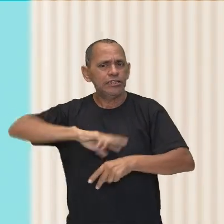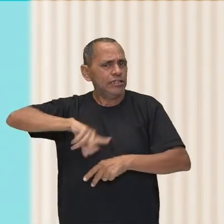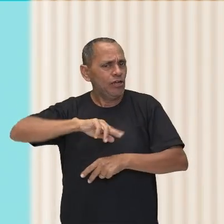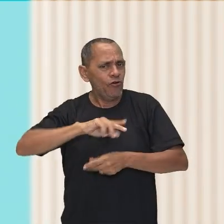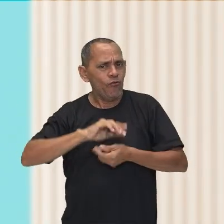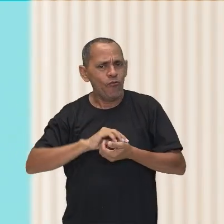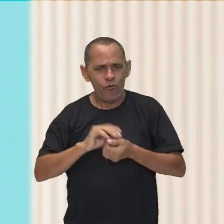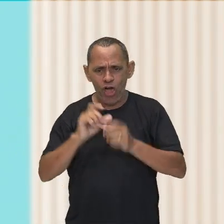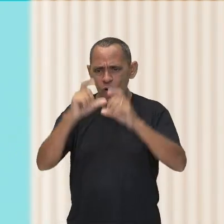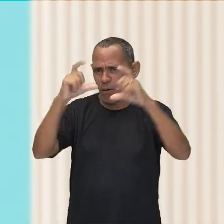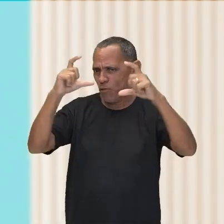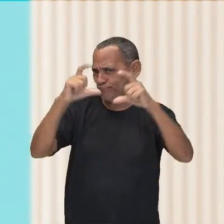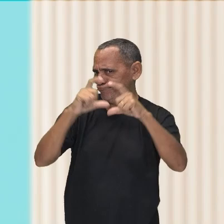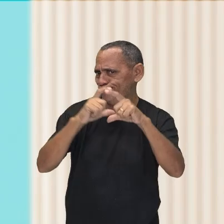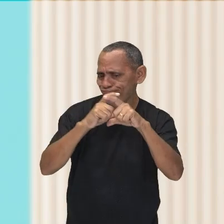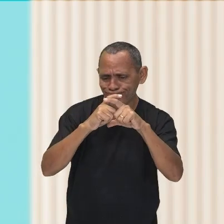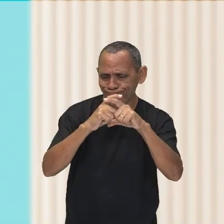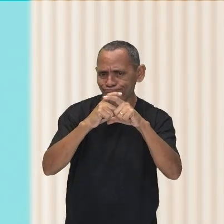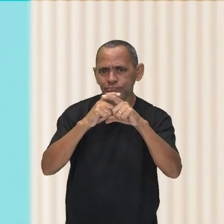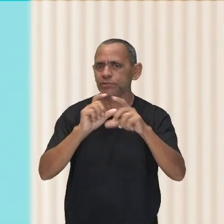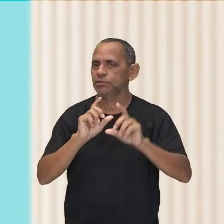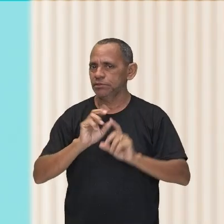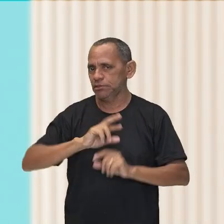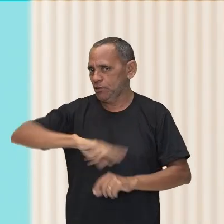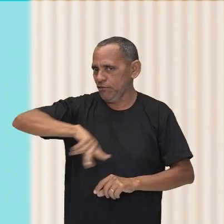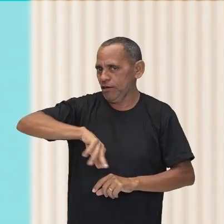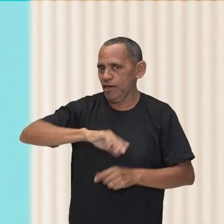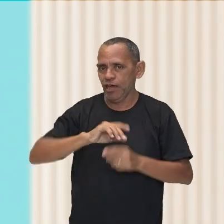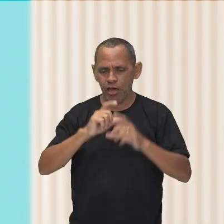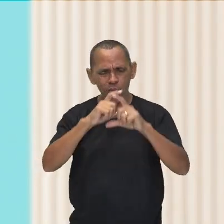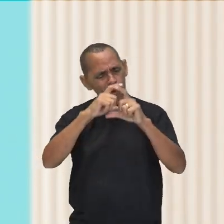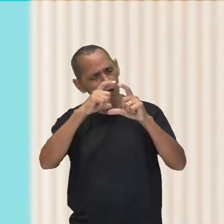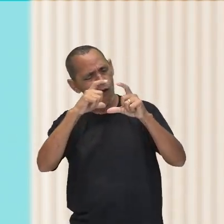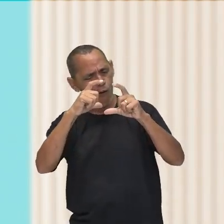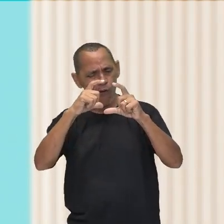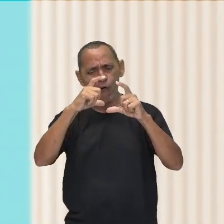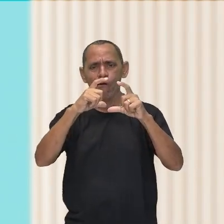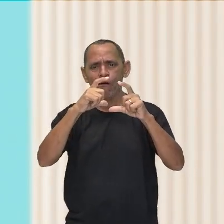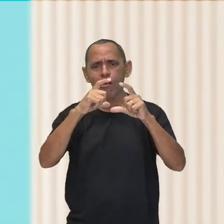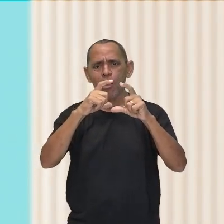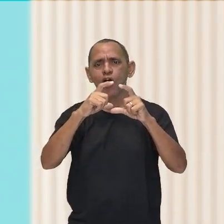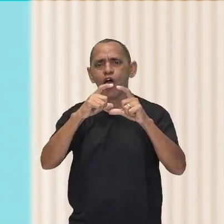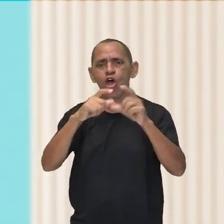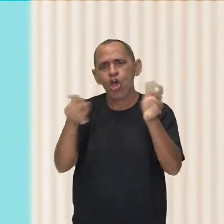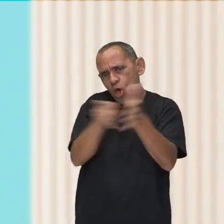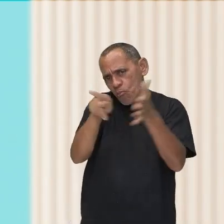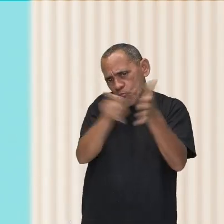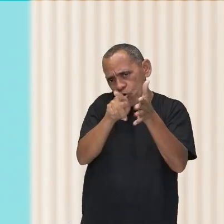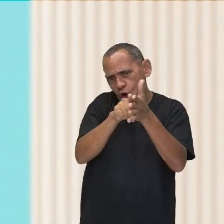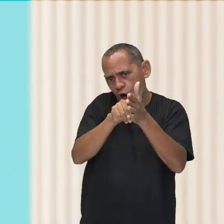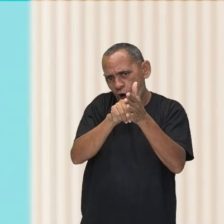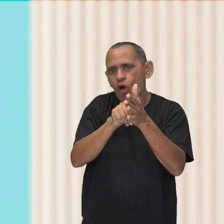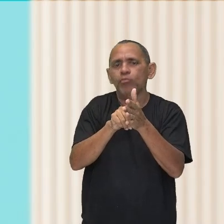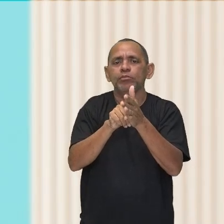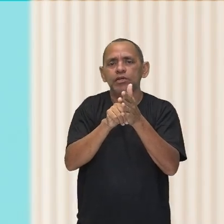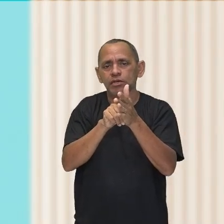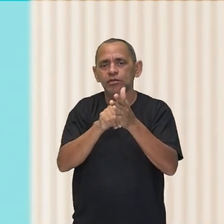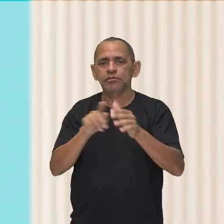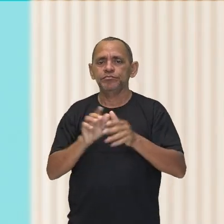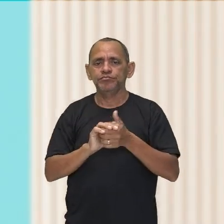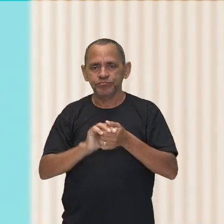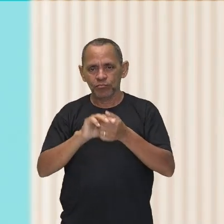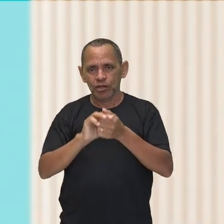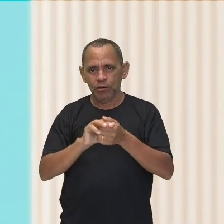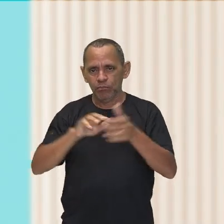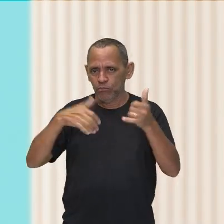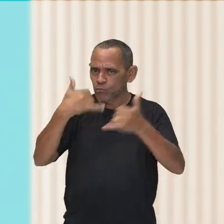mesmo normal, só que em tamanho menor, de futebol mesmo. E aí eles vão chutando lá com os seus pés, ou então às vezes